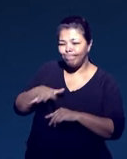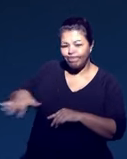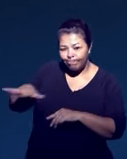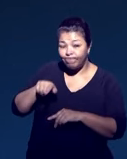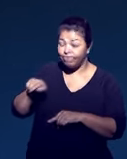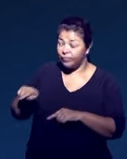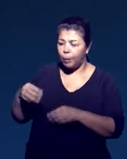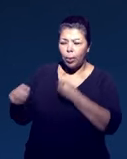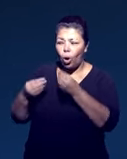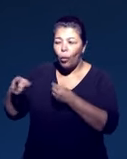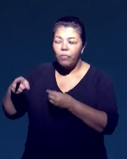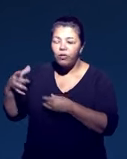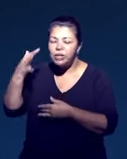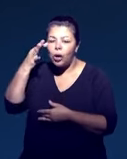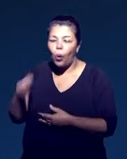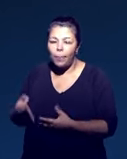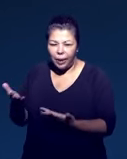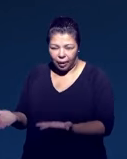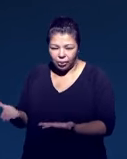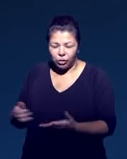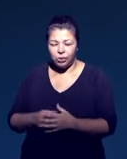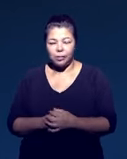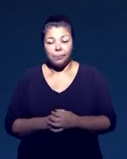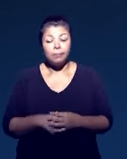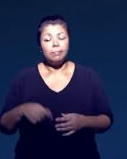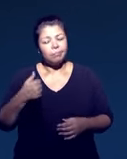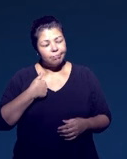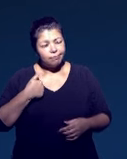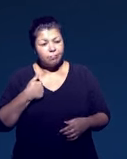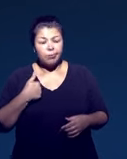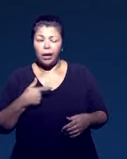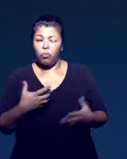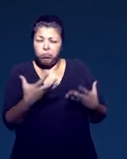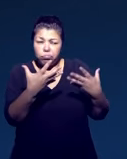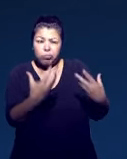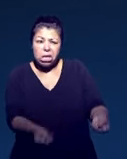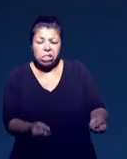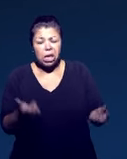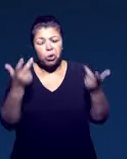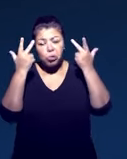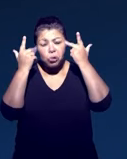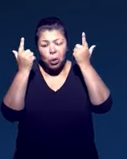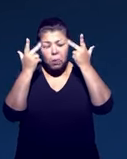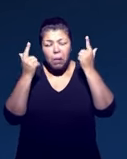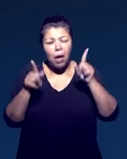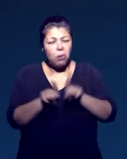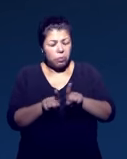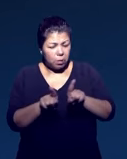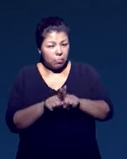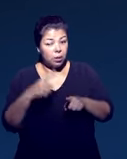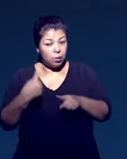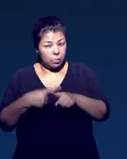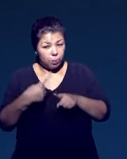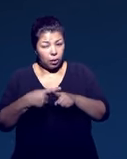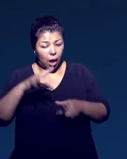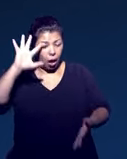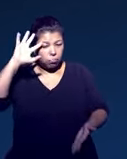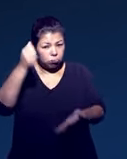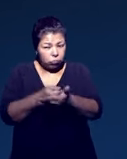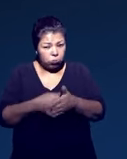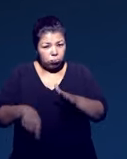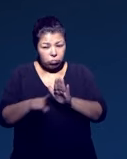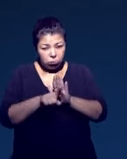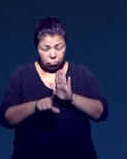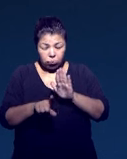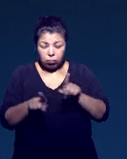vê isso bom eu vejo também com da naturalidade as decisões sobre leis no Brasil e sobre